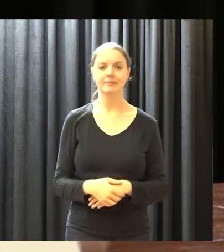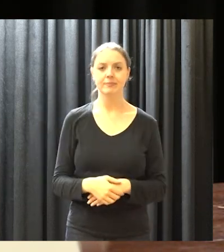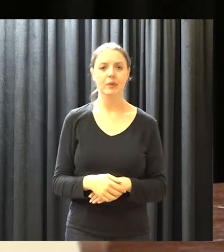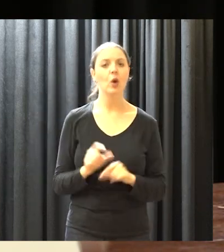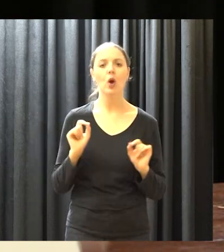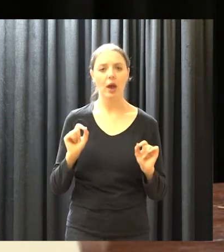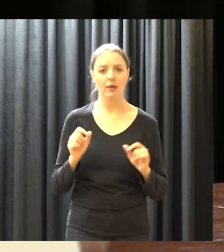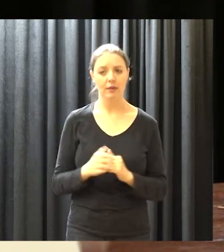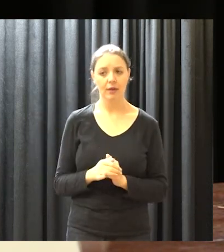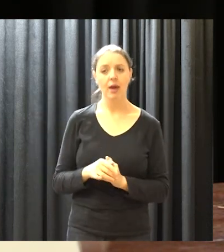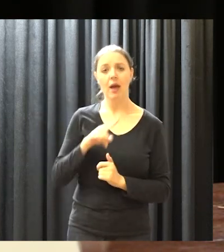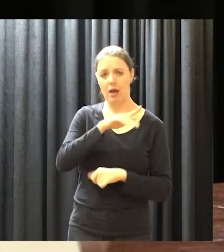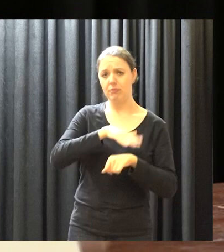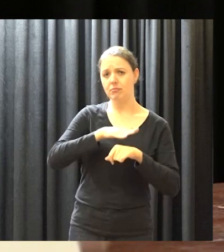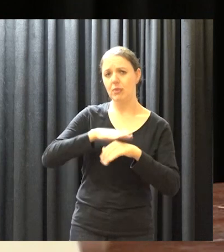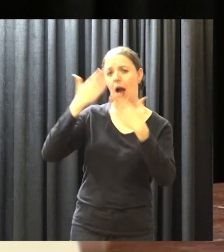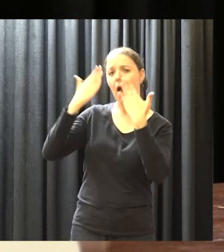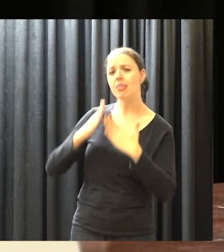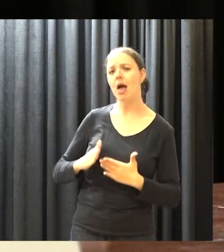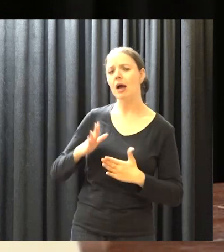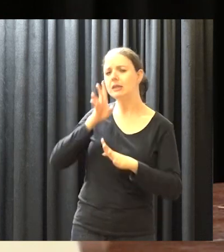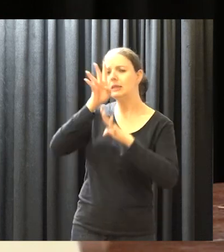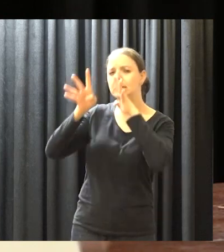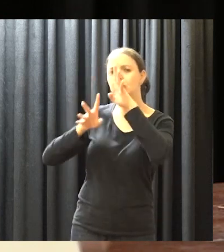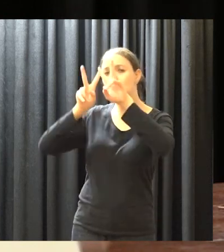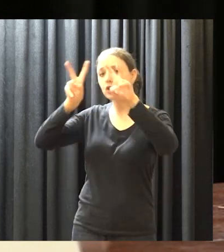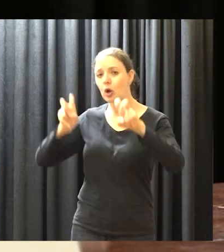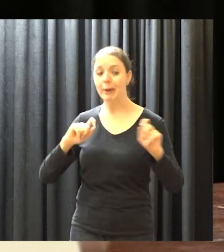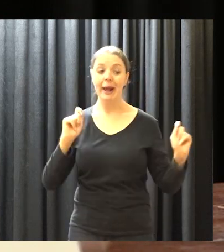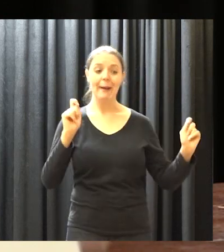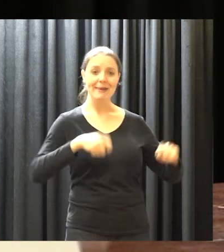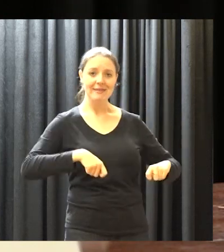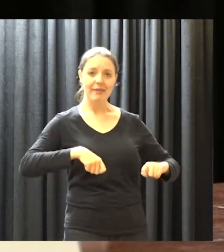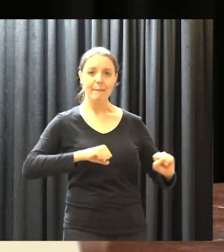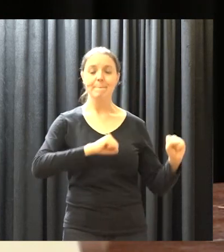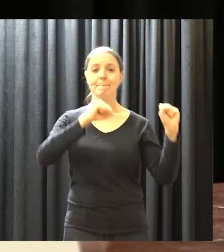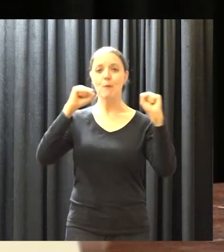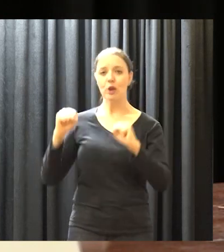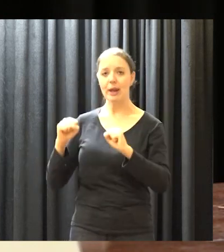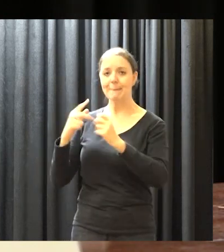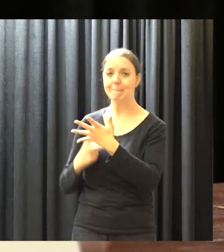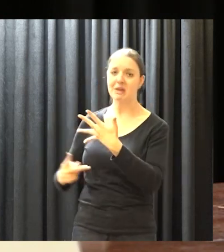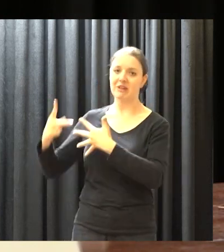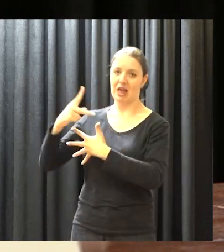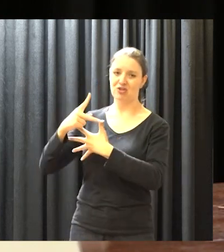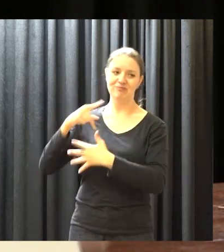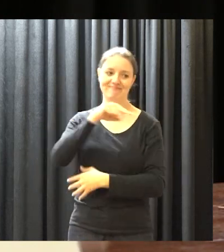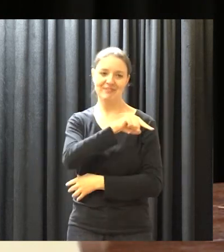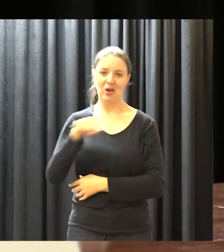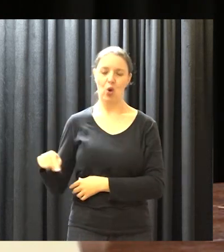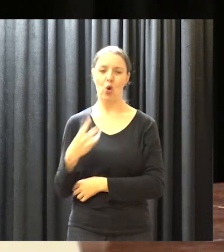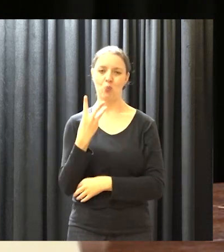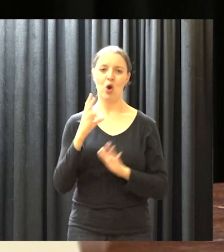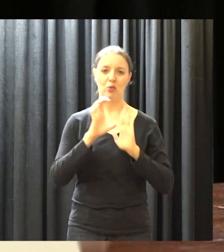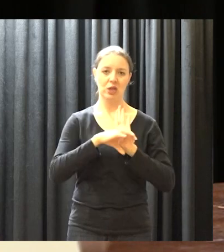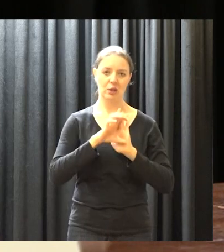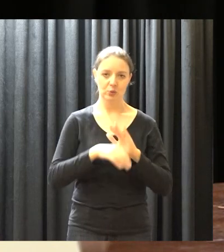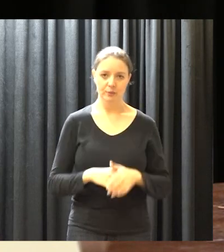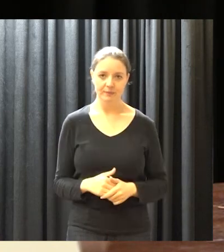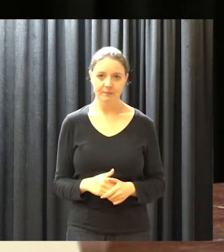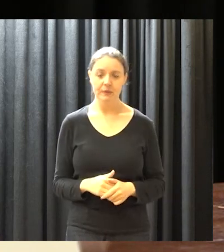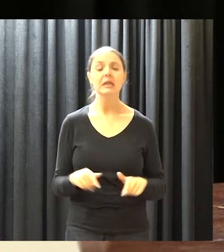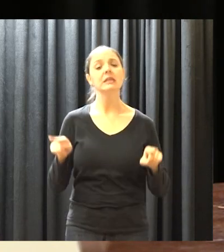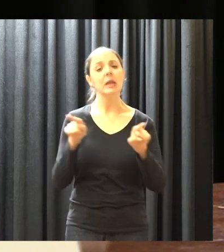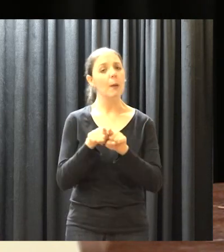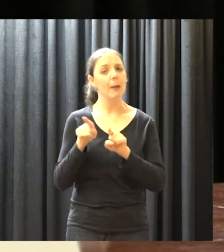crítica sobre a capacidade, poder, privilégio, bem como se sentem conectadas e solidárias com outras pessoas